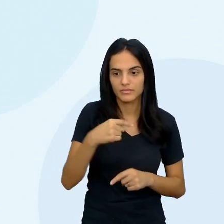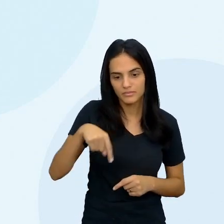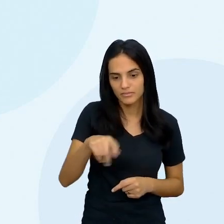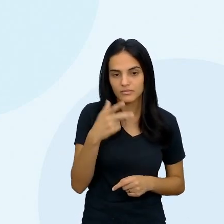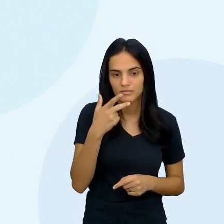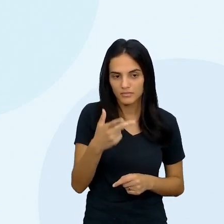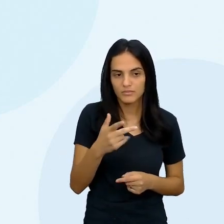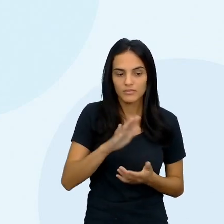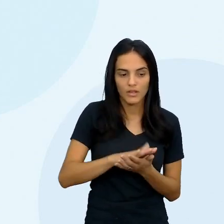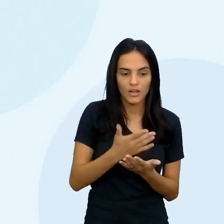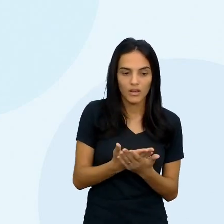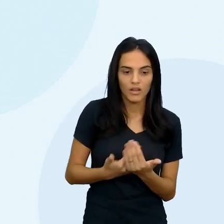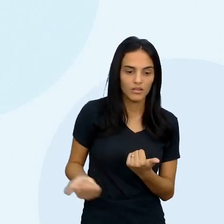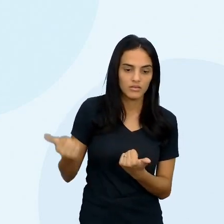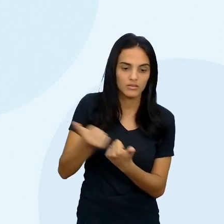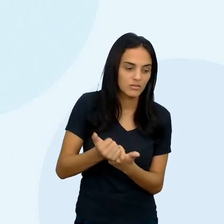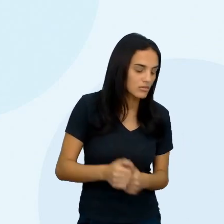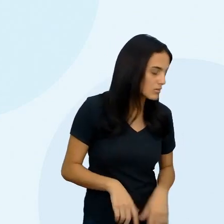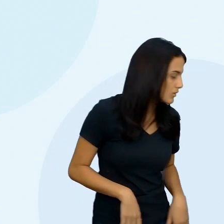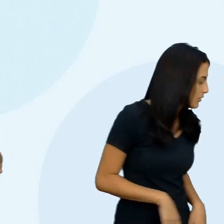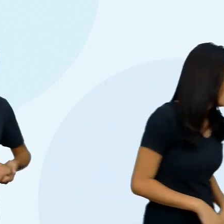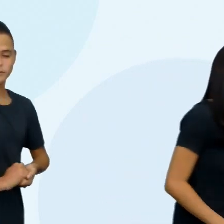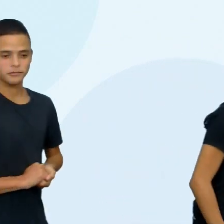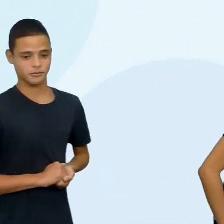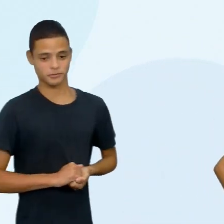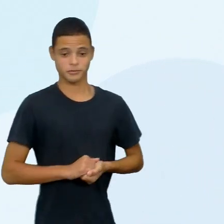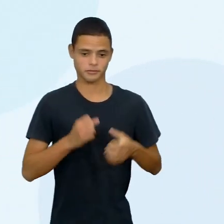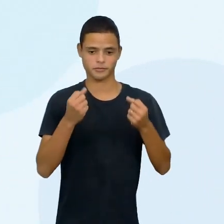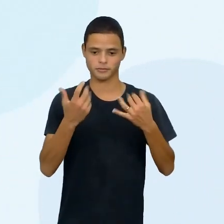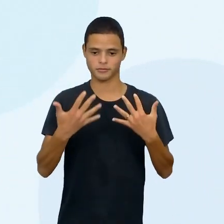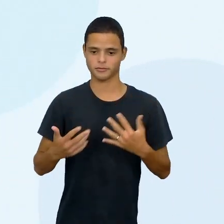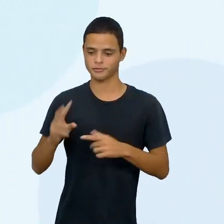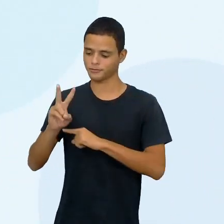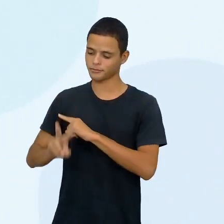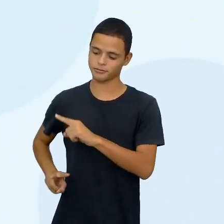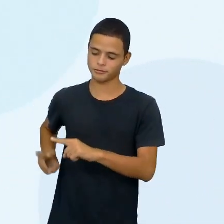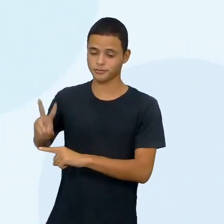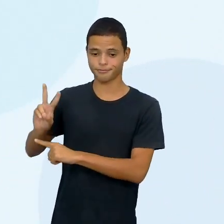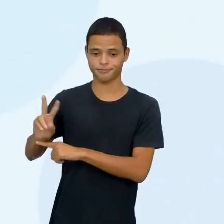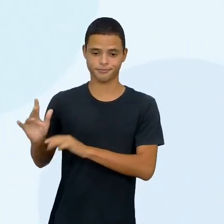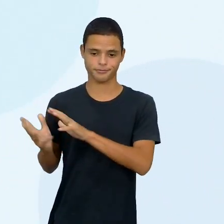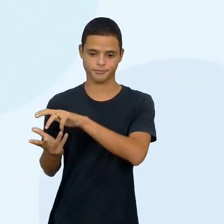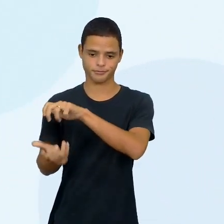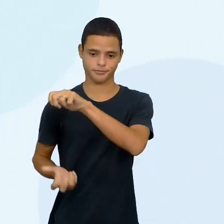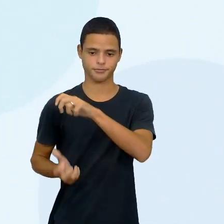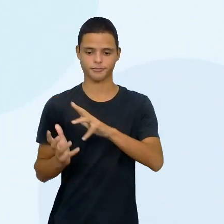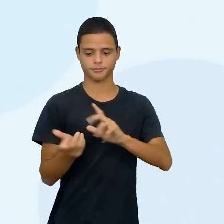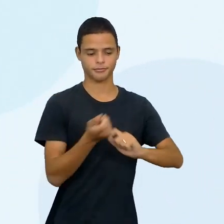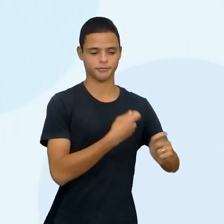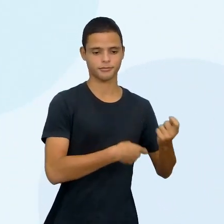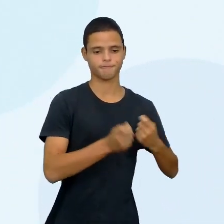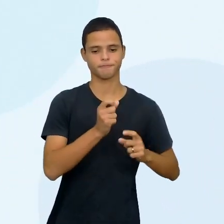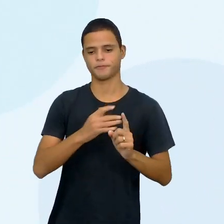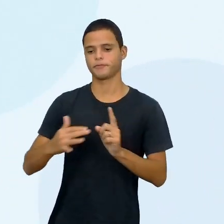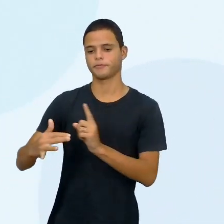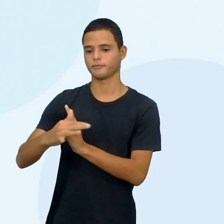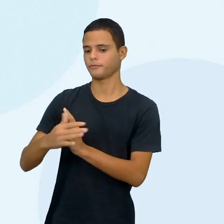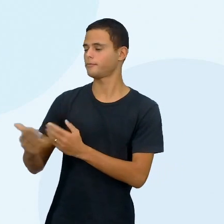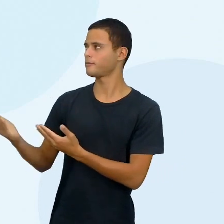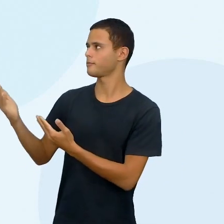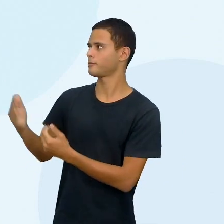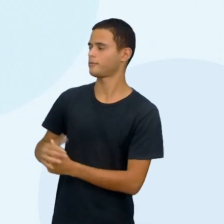já da sustentabilidade, né? Mas falar um pouquinho da sustentabilidade ambiental e econômica e social,